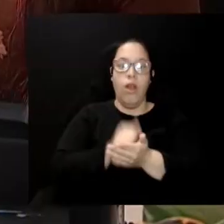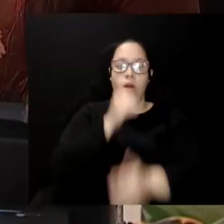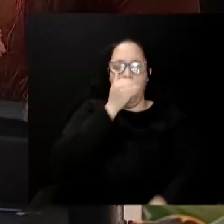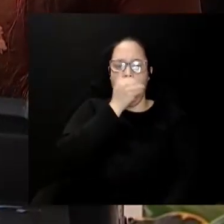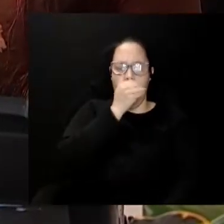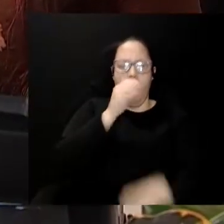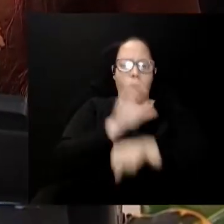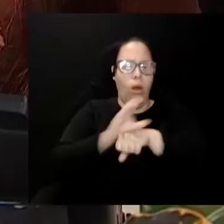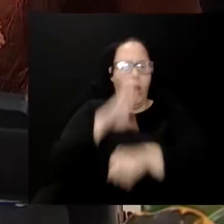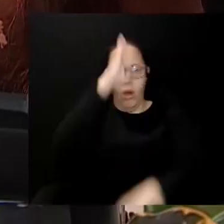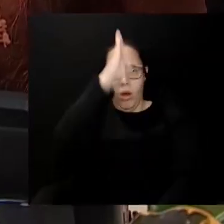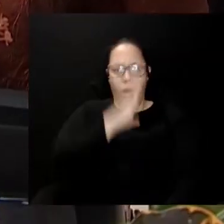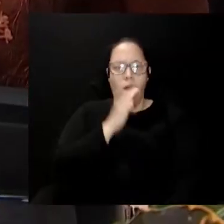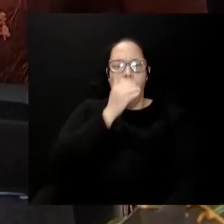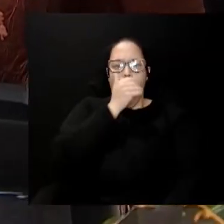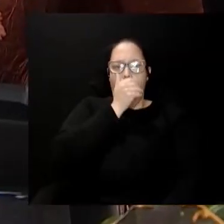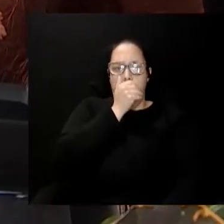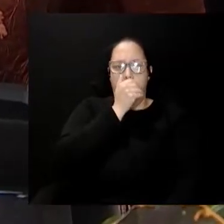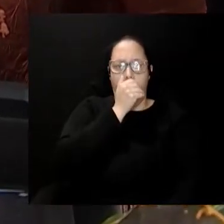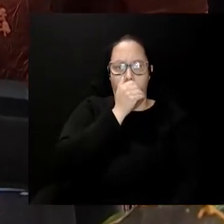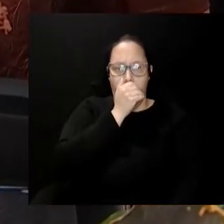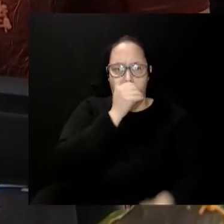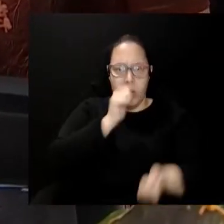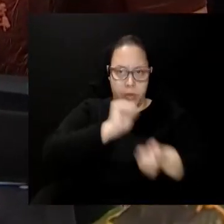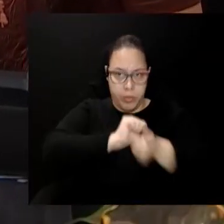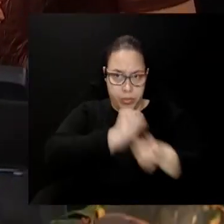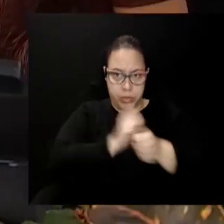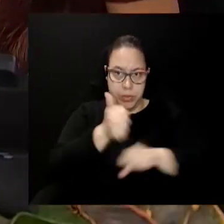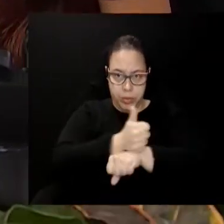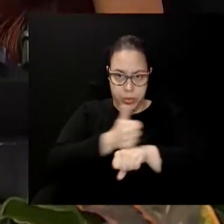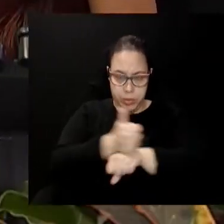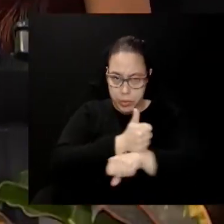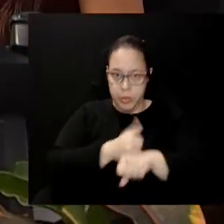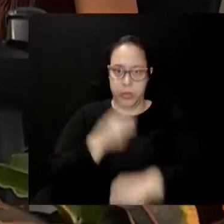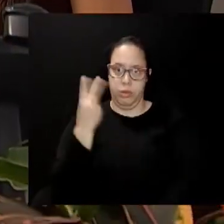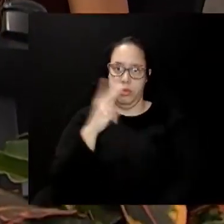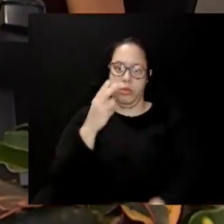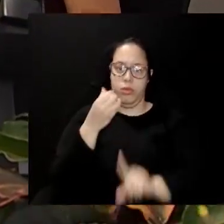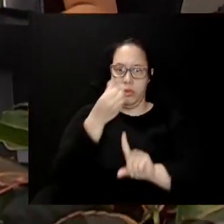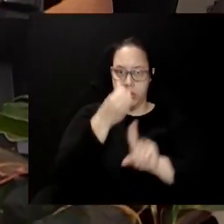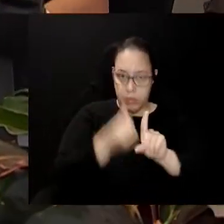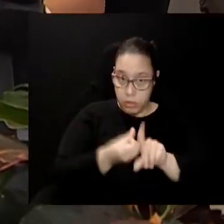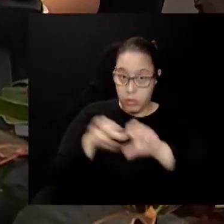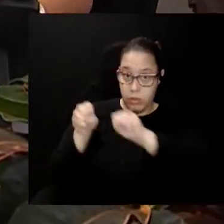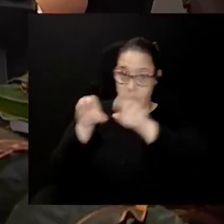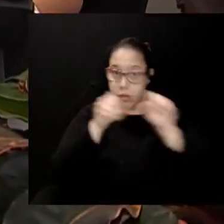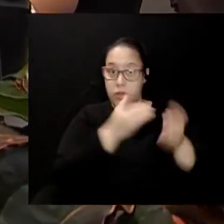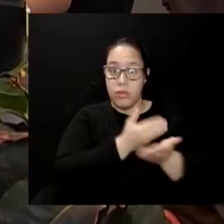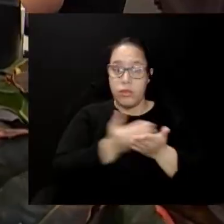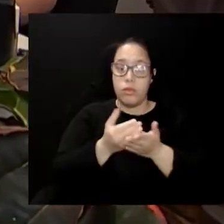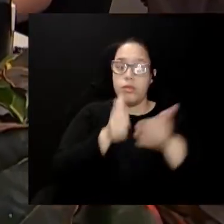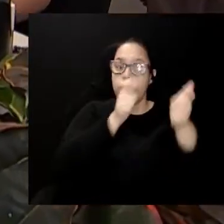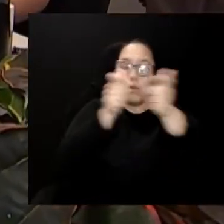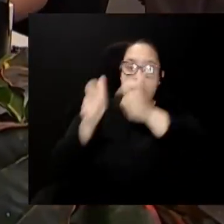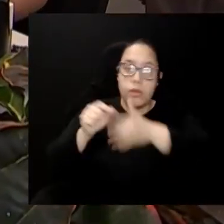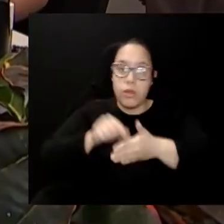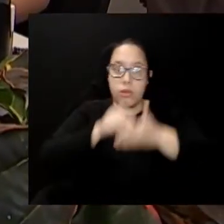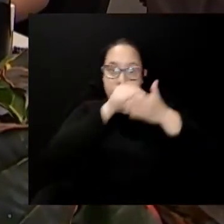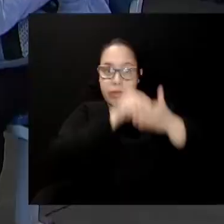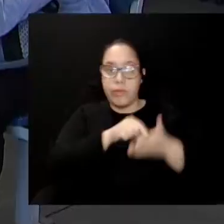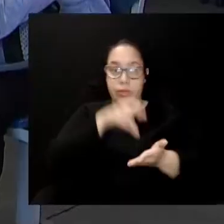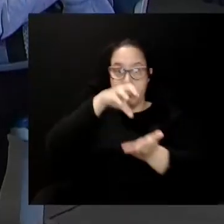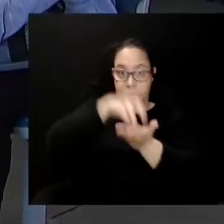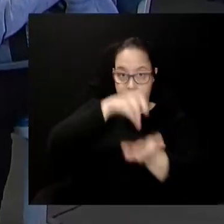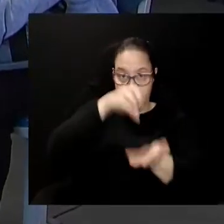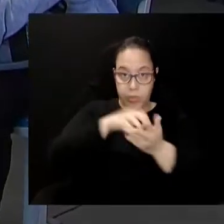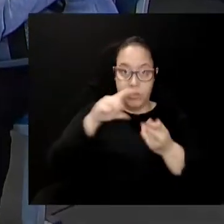de qualificação profissional do segundo semestre. As aulas serão nas unidades físicas no Centro, Campo Grande,